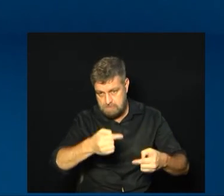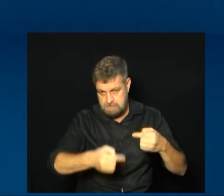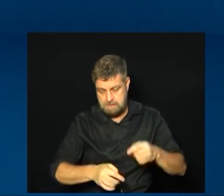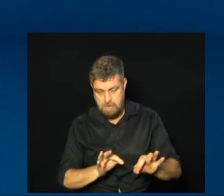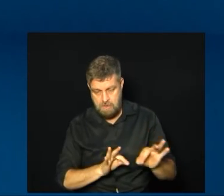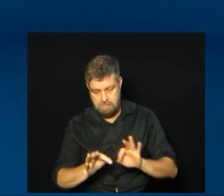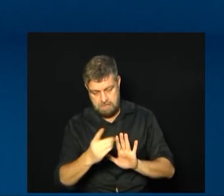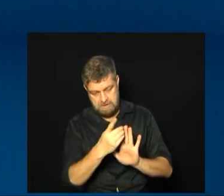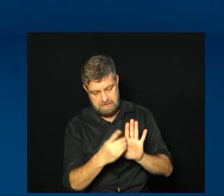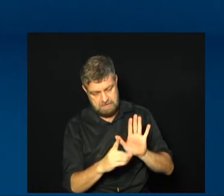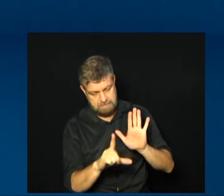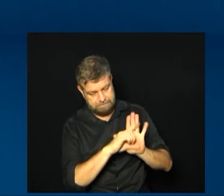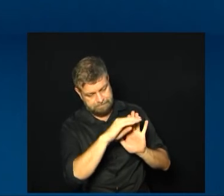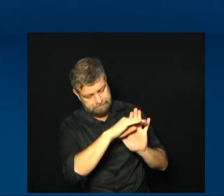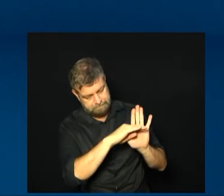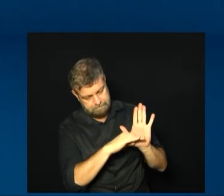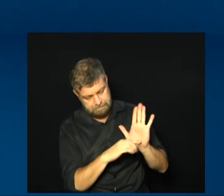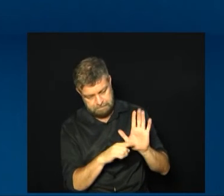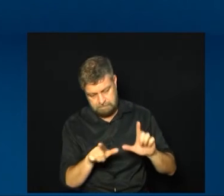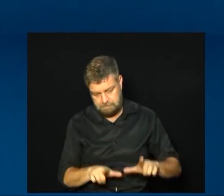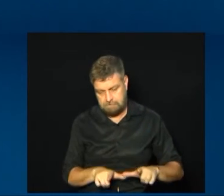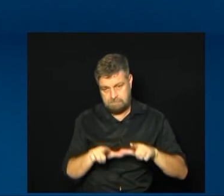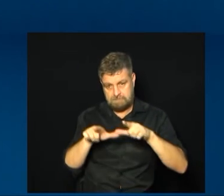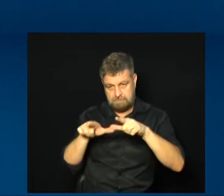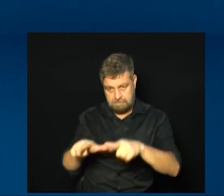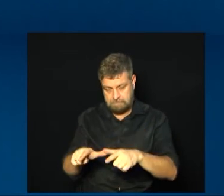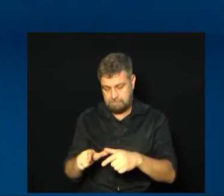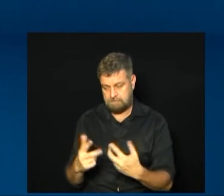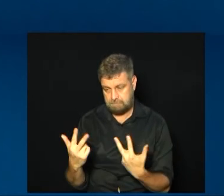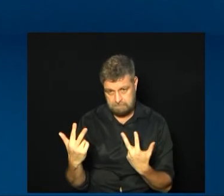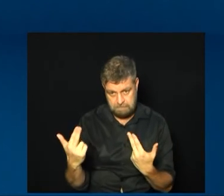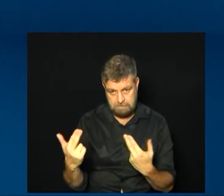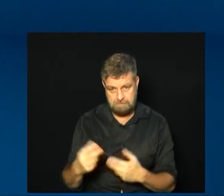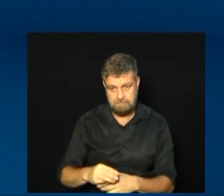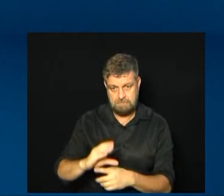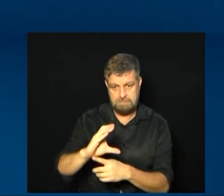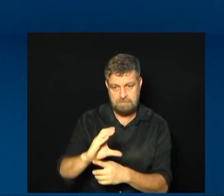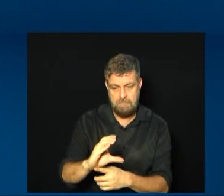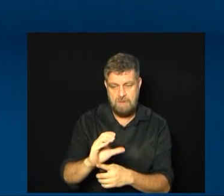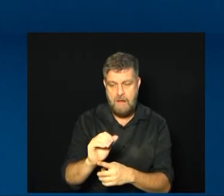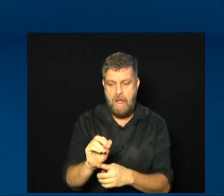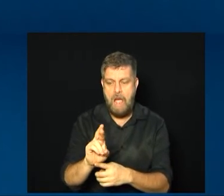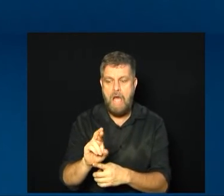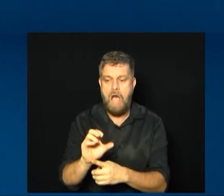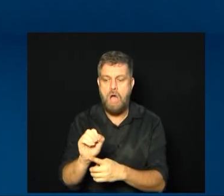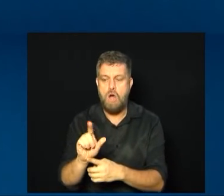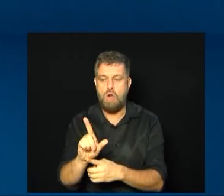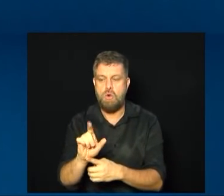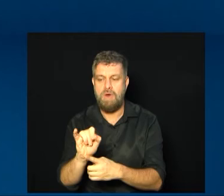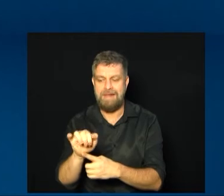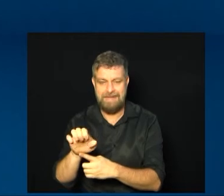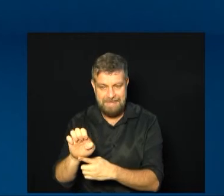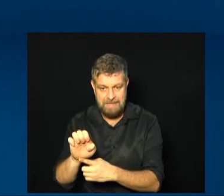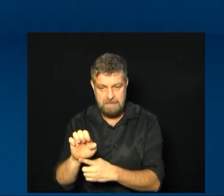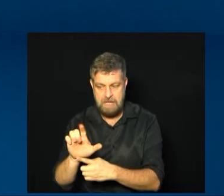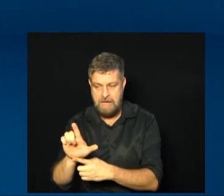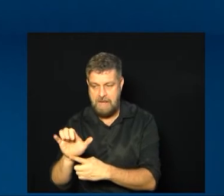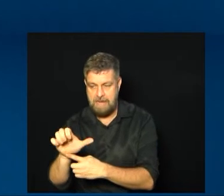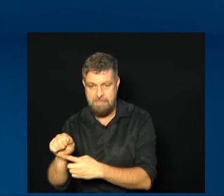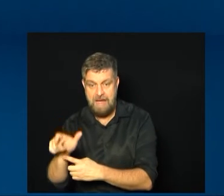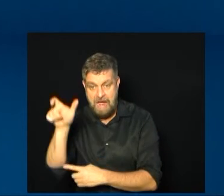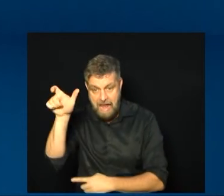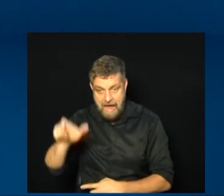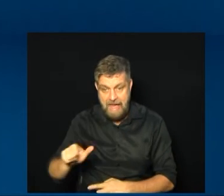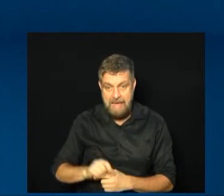de decreto legislativo que concede a mesma honraria a Caroline Oliveira Lima. Homenageada é adepta